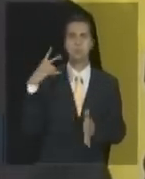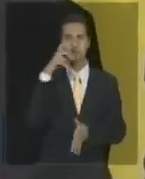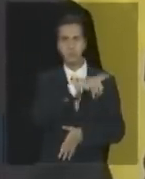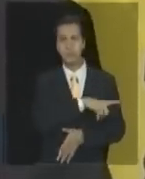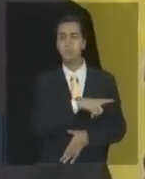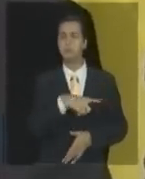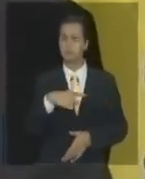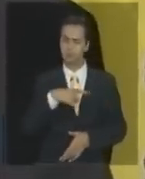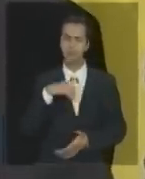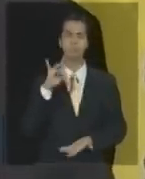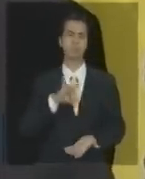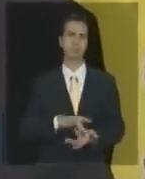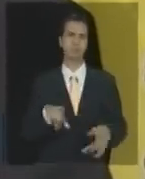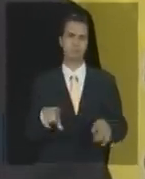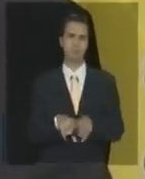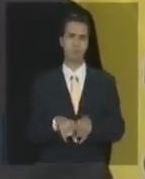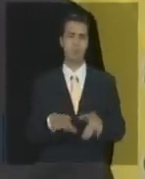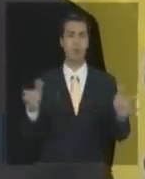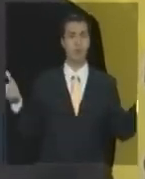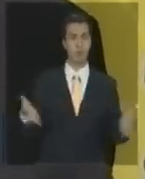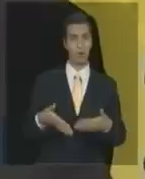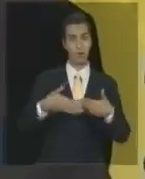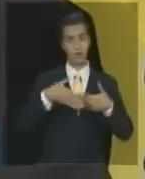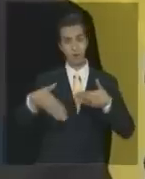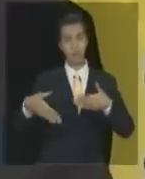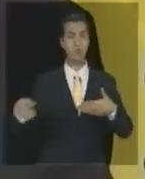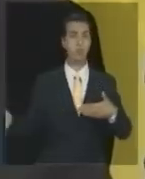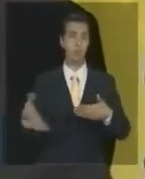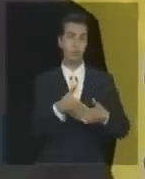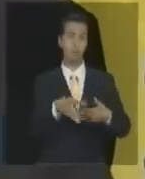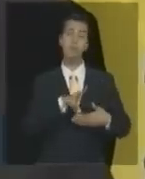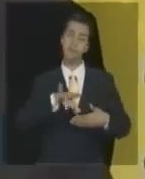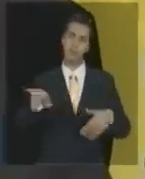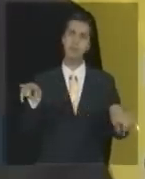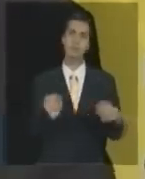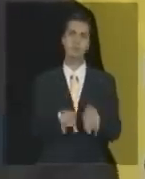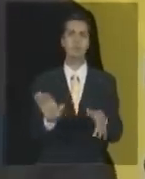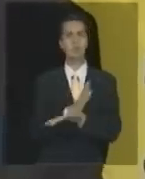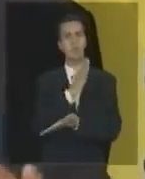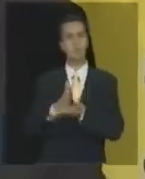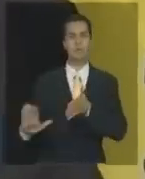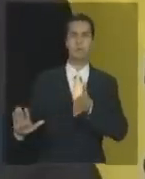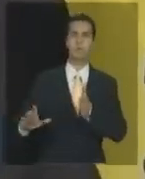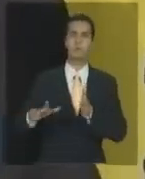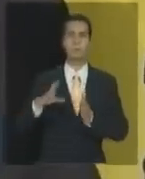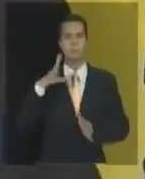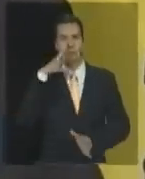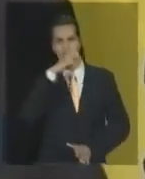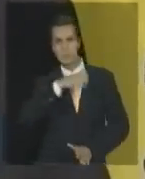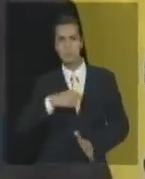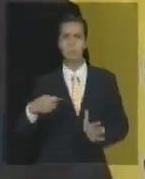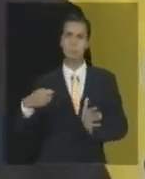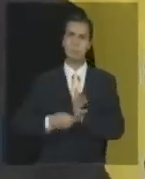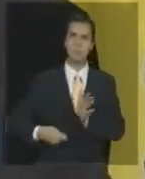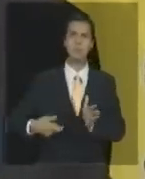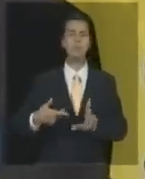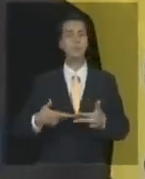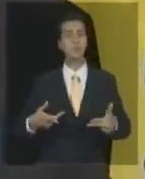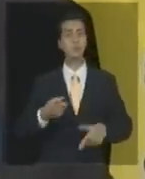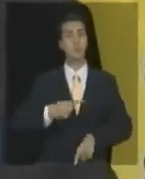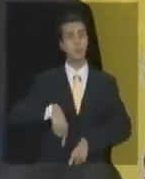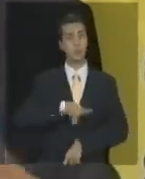nova etapa, é claro que haverá resistência, mas nós estamos tomando todas as medidas, todas